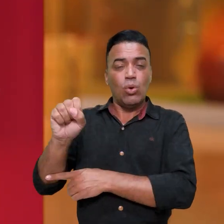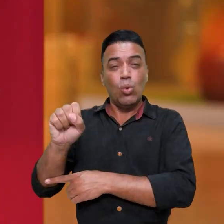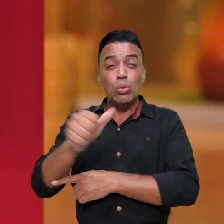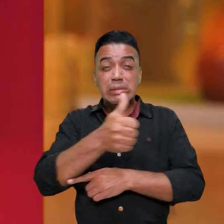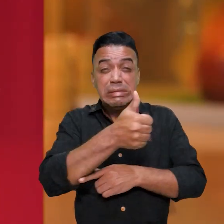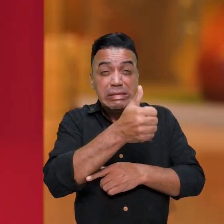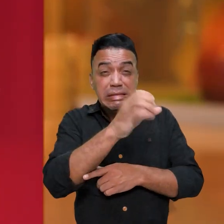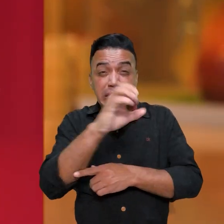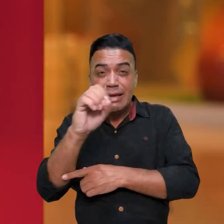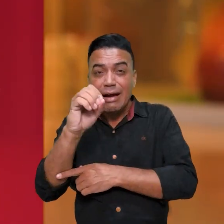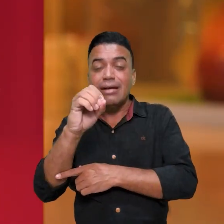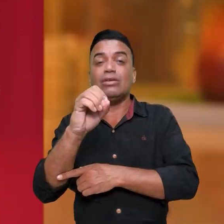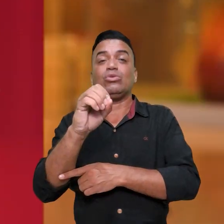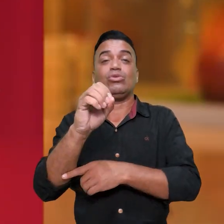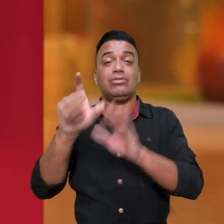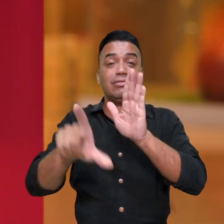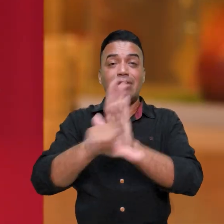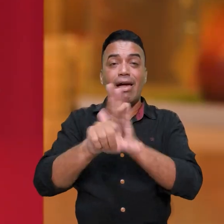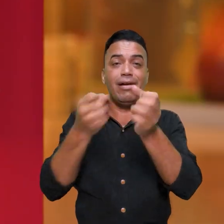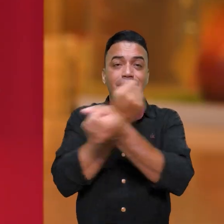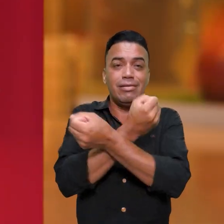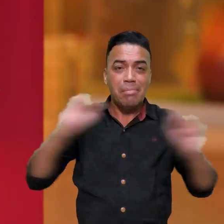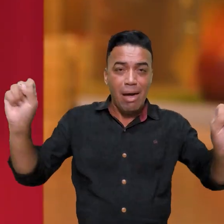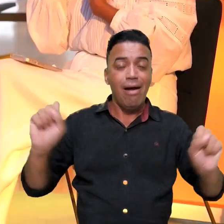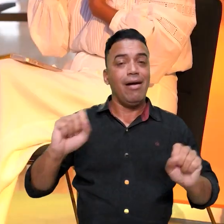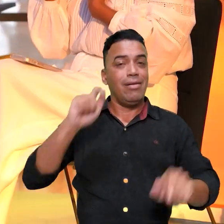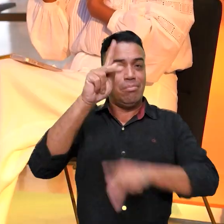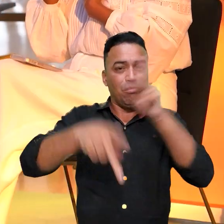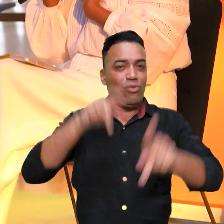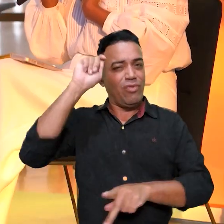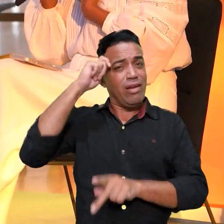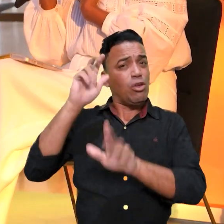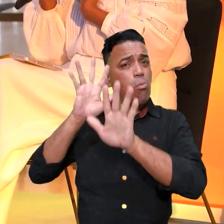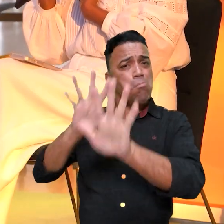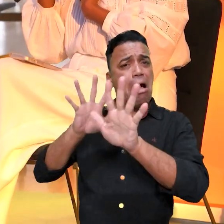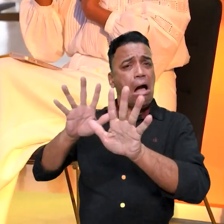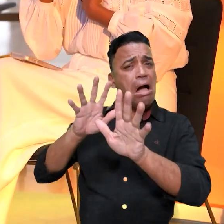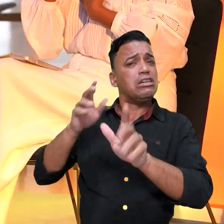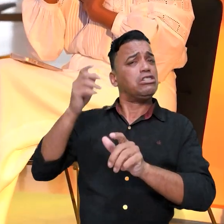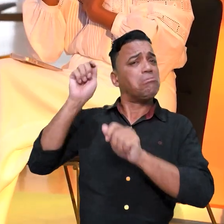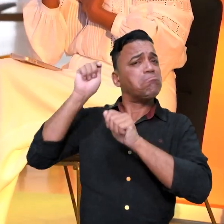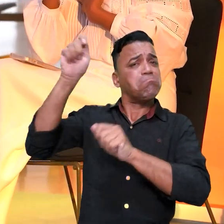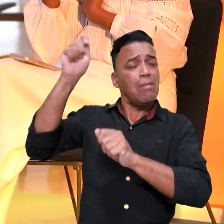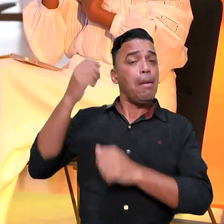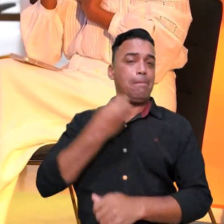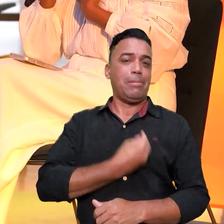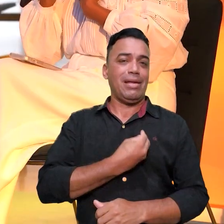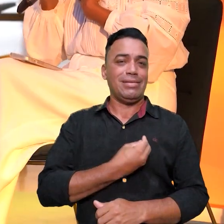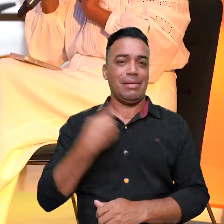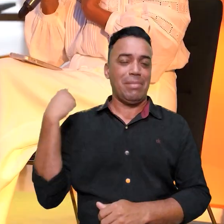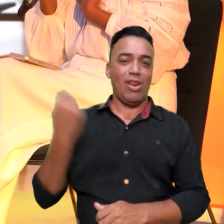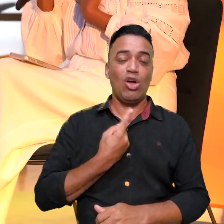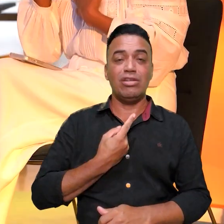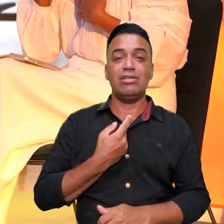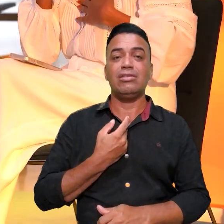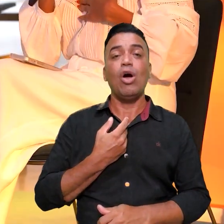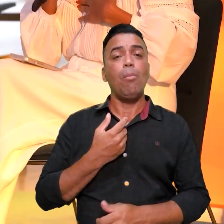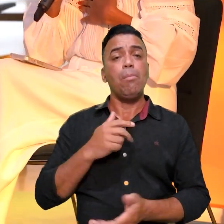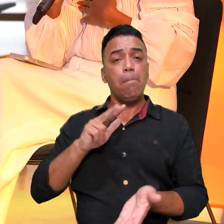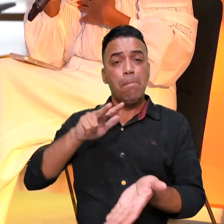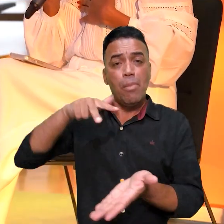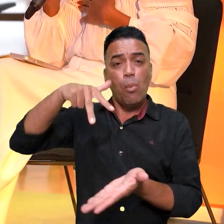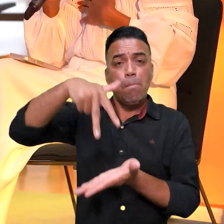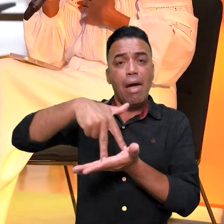da abolição. Marcha é muito presente para a gente. E aí ela diz: quando os meus pés abrandarem